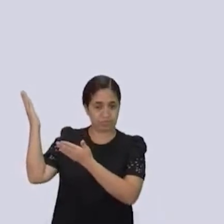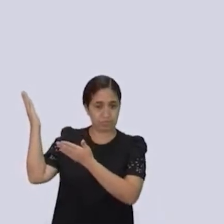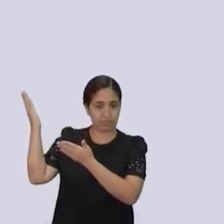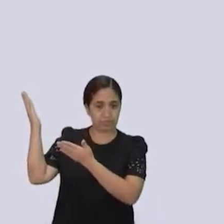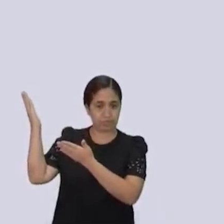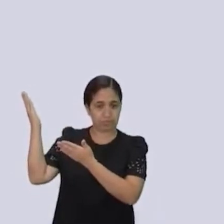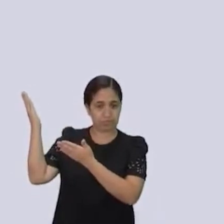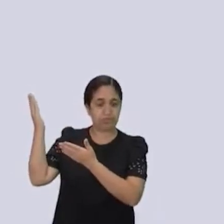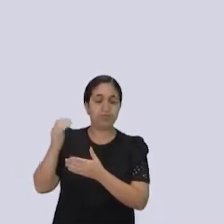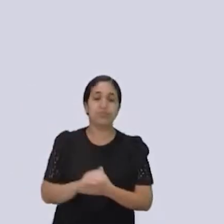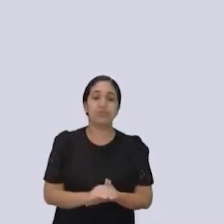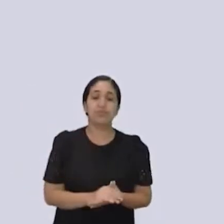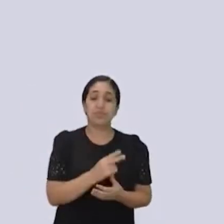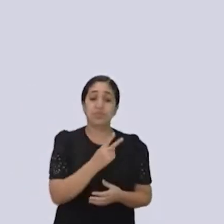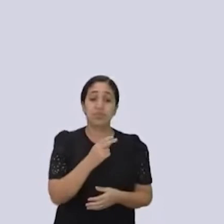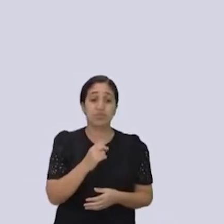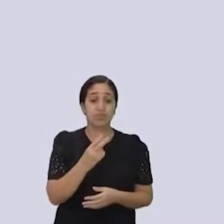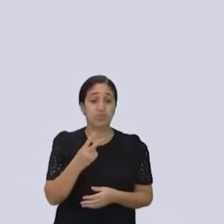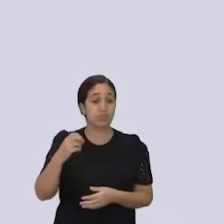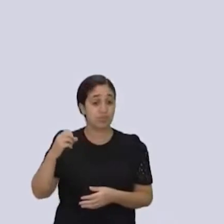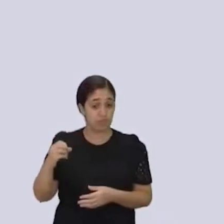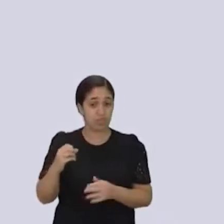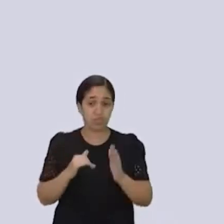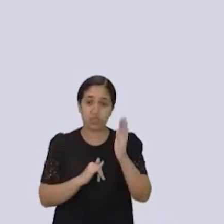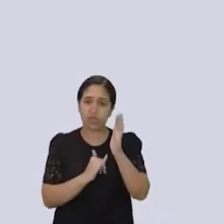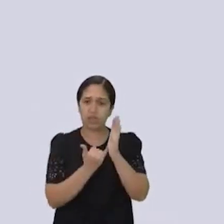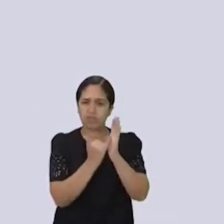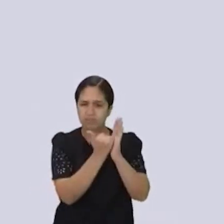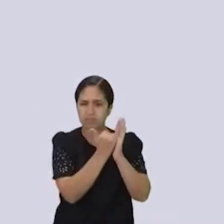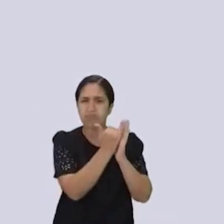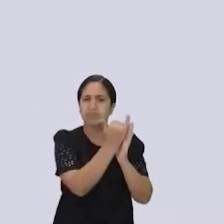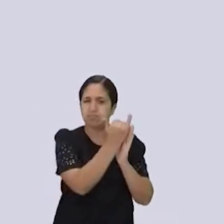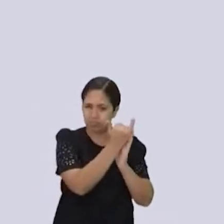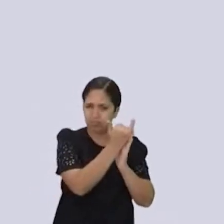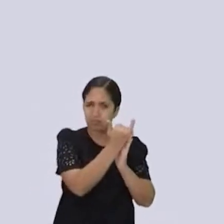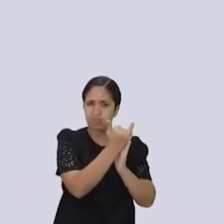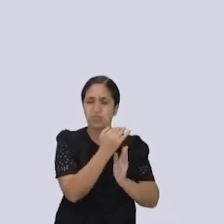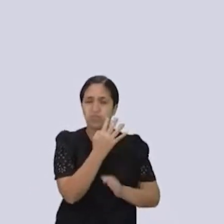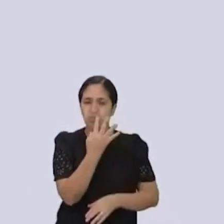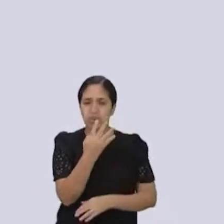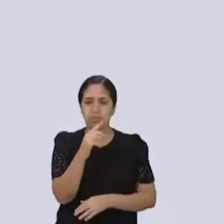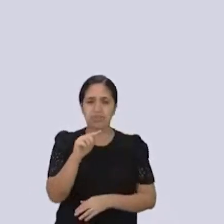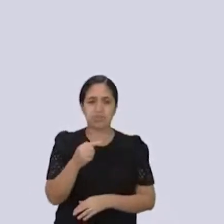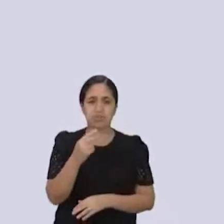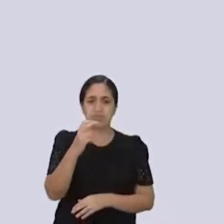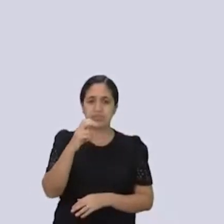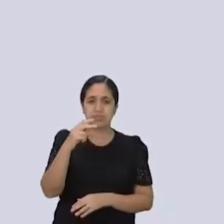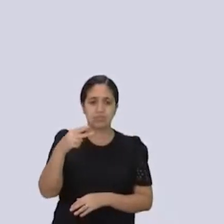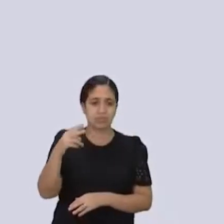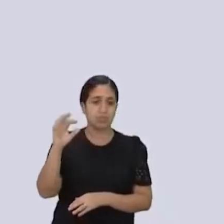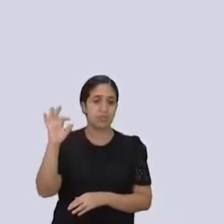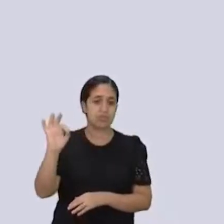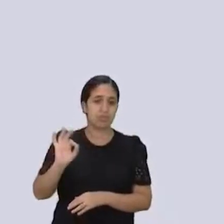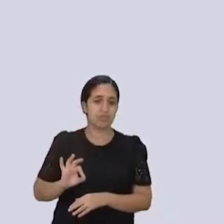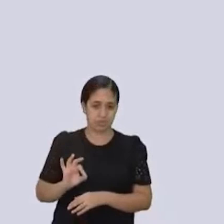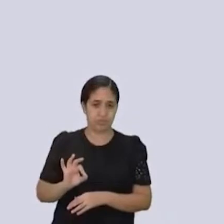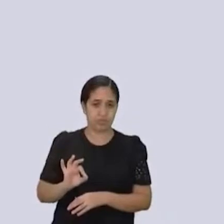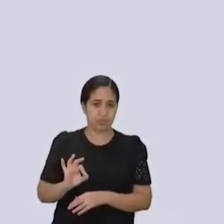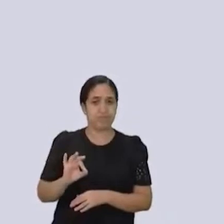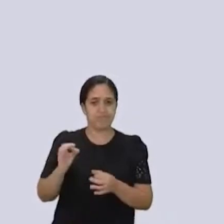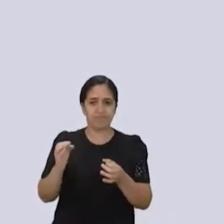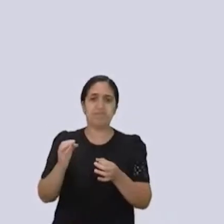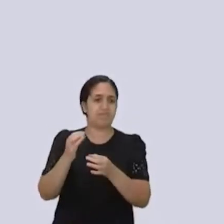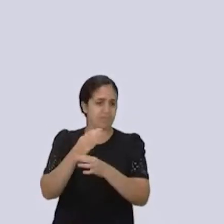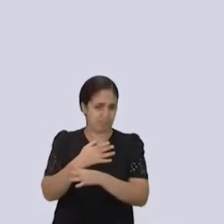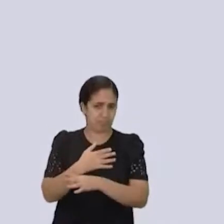observar que em 2020 a inflação, o famoso IPCA, terminou com um pouco mais de 4%, né? Então a gente encerra o